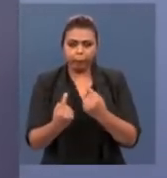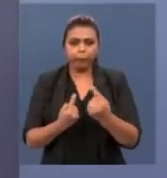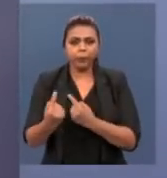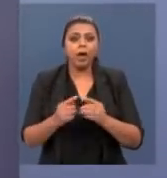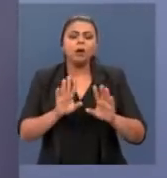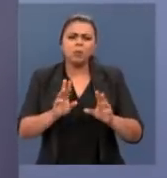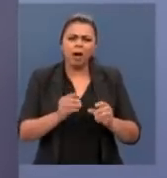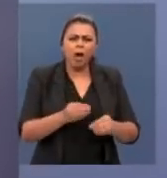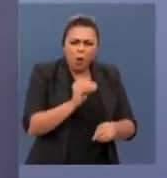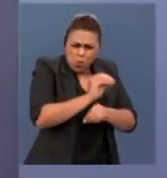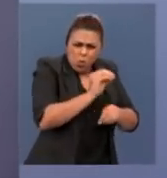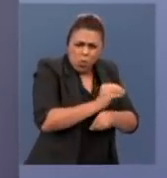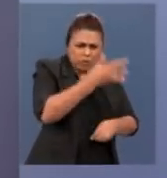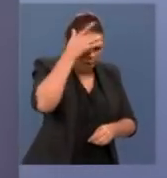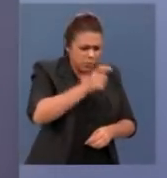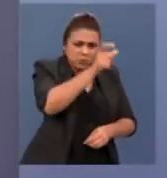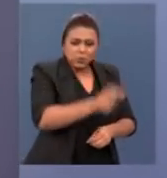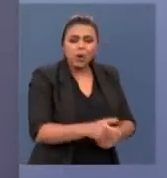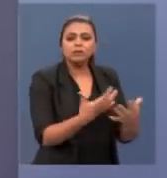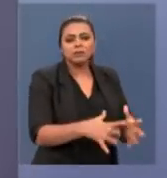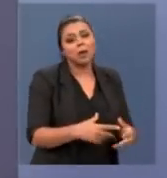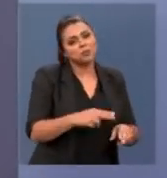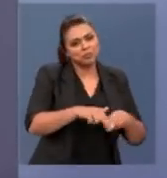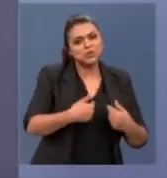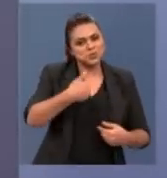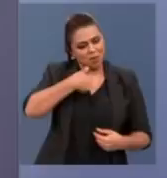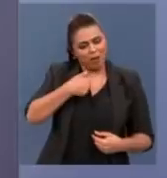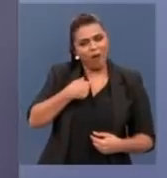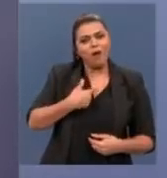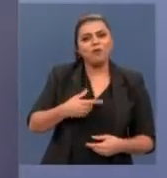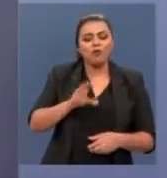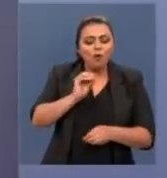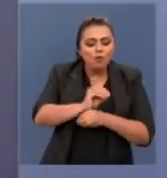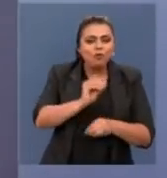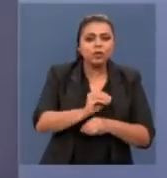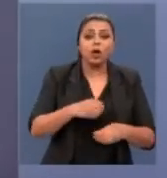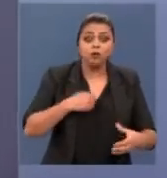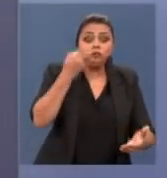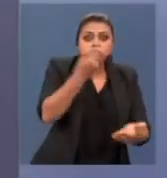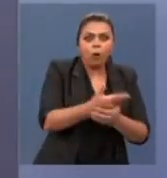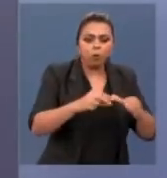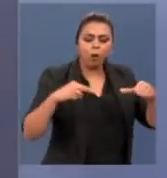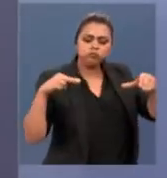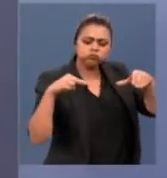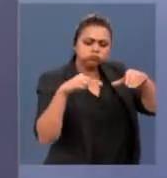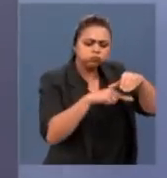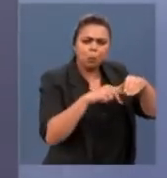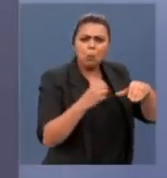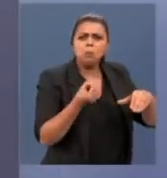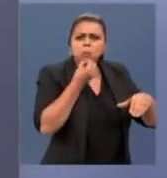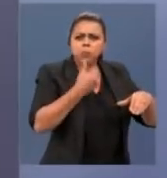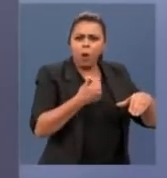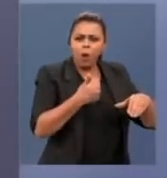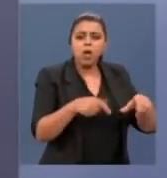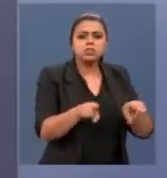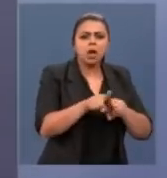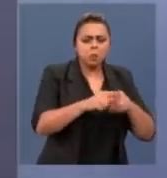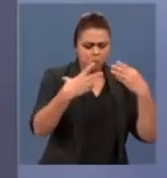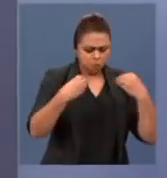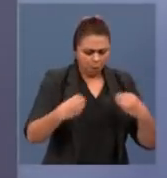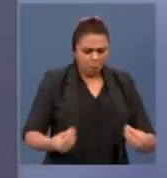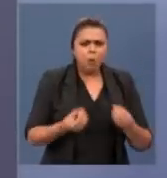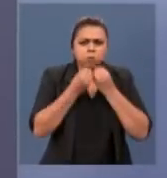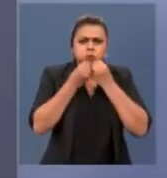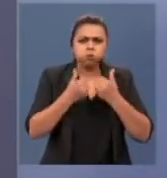cuidar de você e ninguém quer uma nato vai cuidar de você nós vamos comprar ressonância magnética nós vamos comprar a tomografia nós vamos